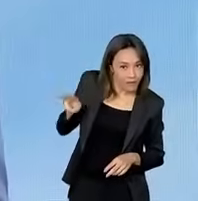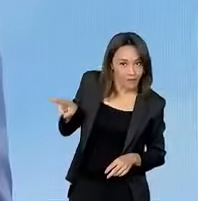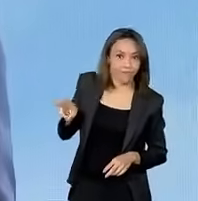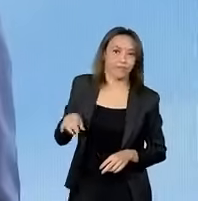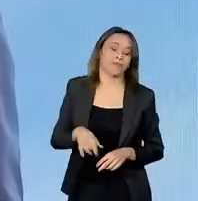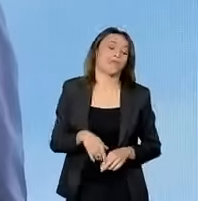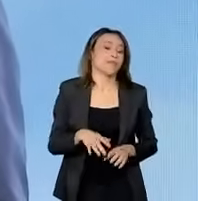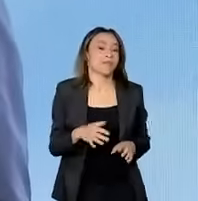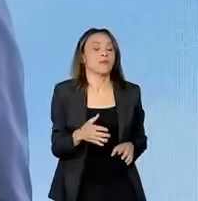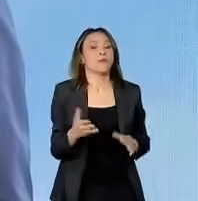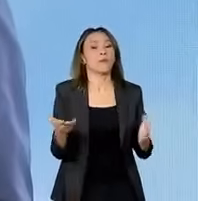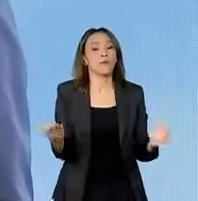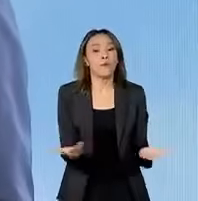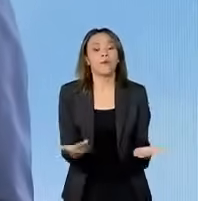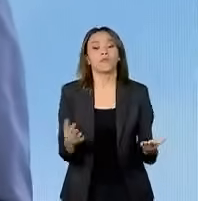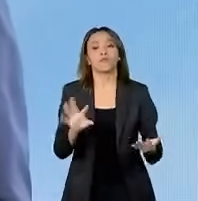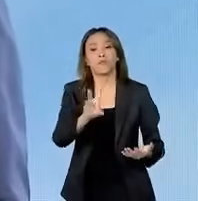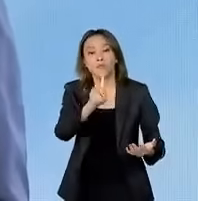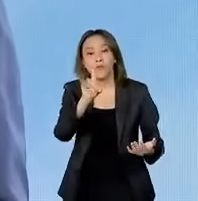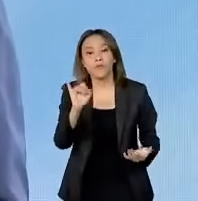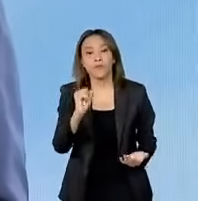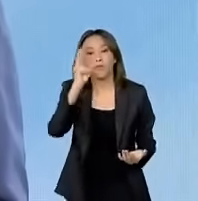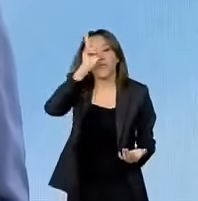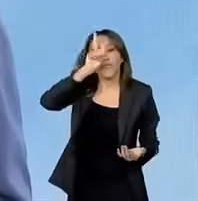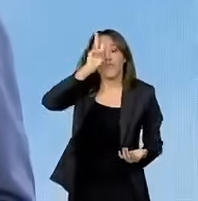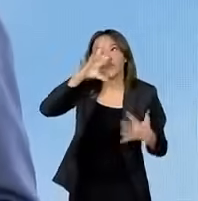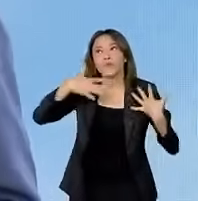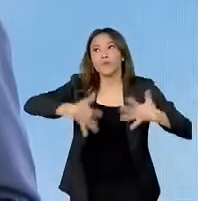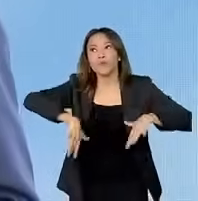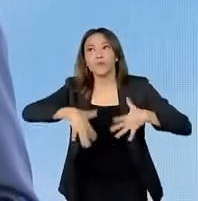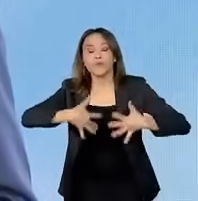hoje é um dia histórico.